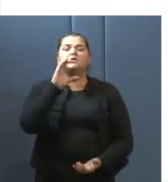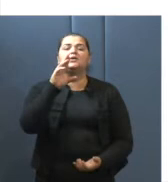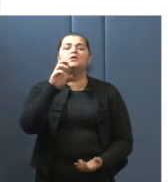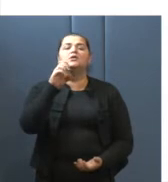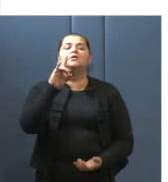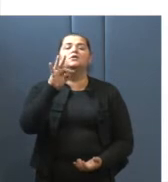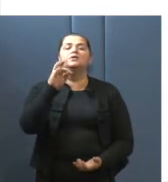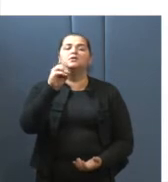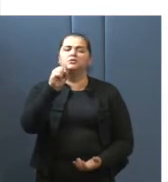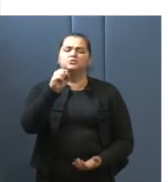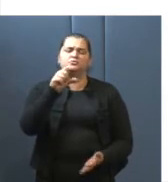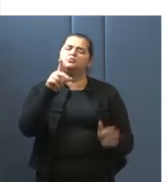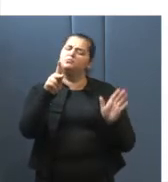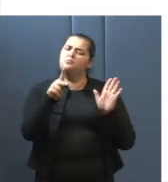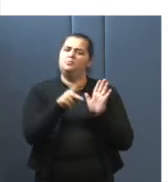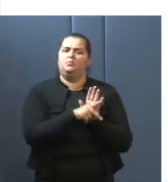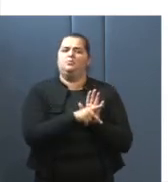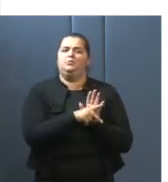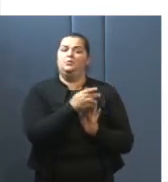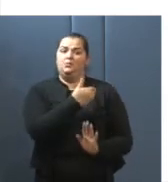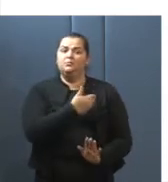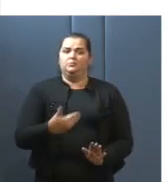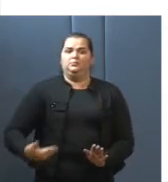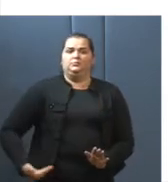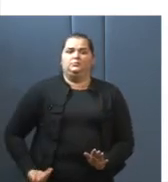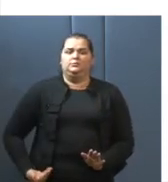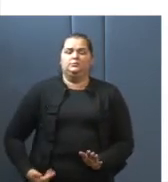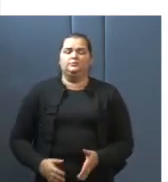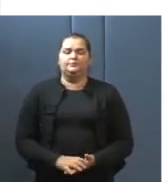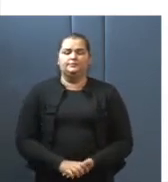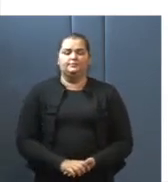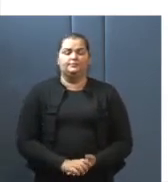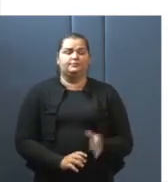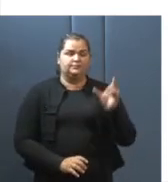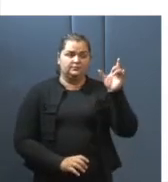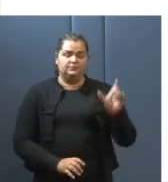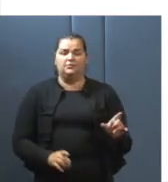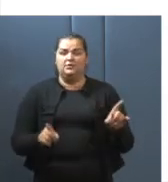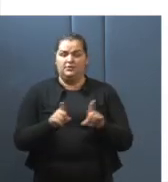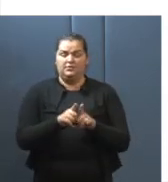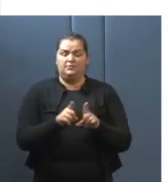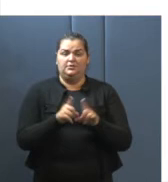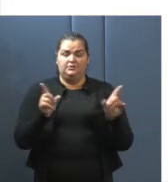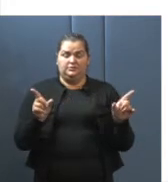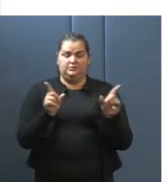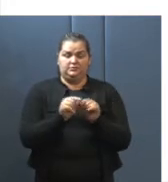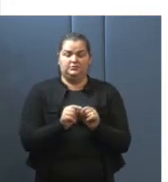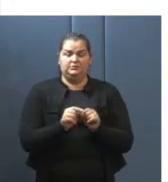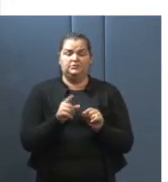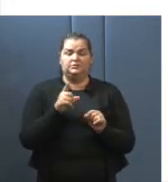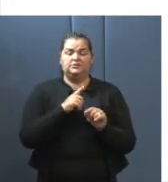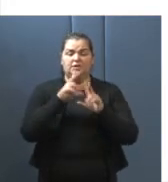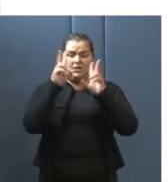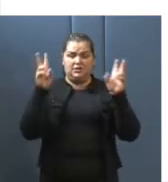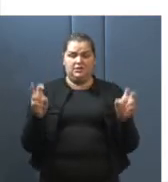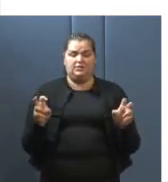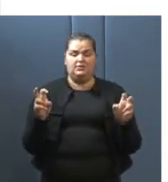consideramos públicos. E aí, para exemplificar, o Caio também, ao longo da apresentação dele, tratou desses temas,